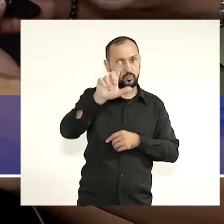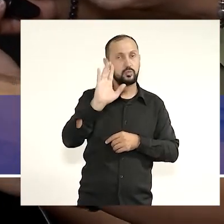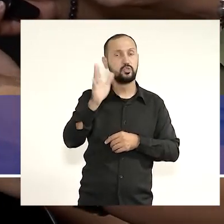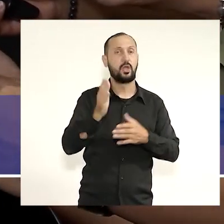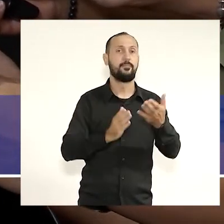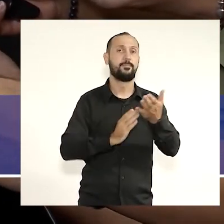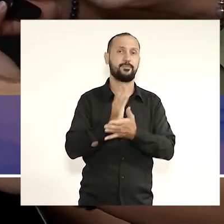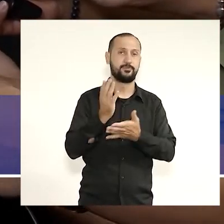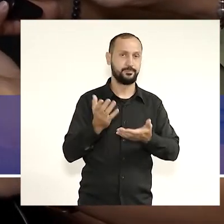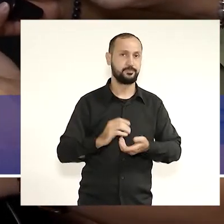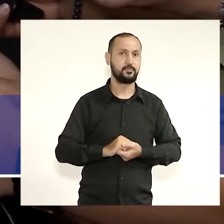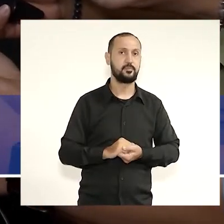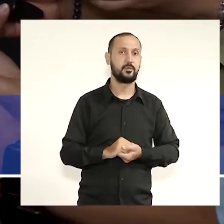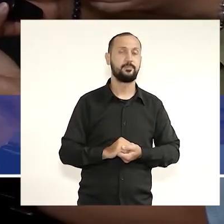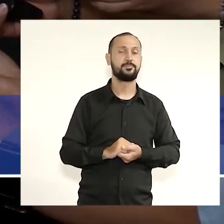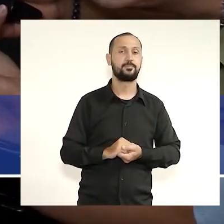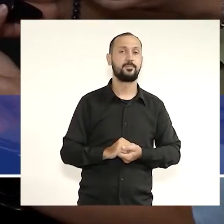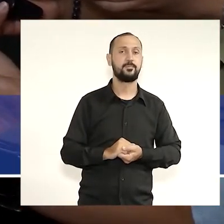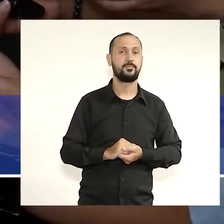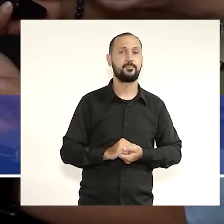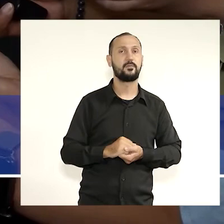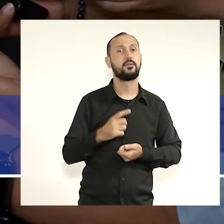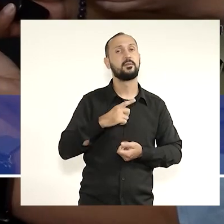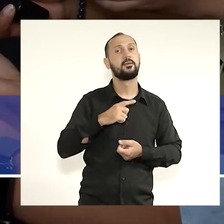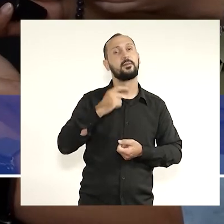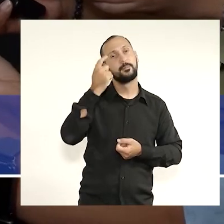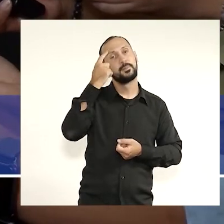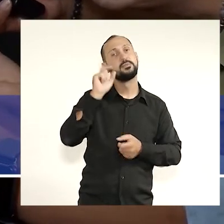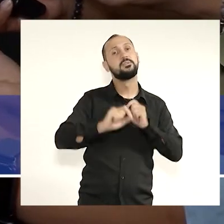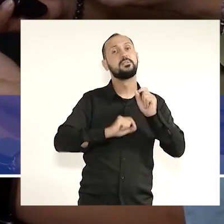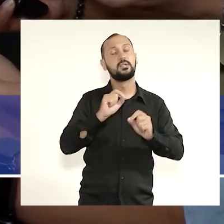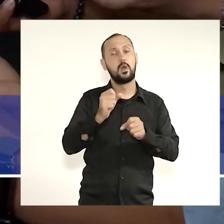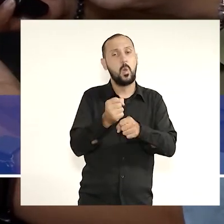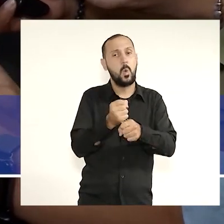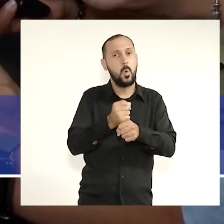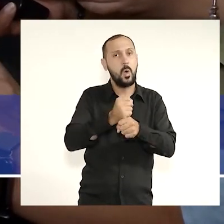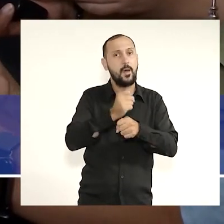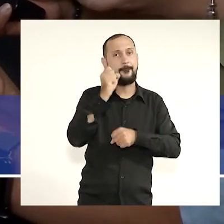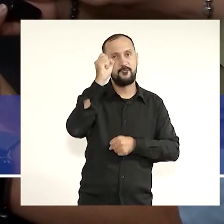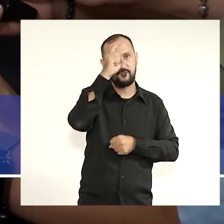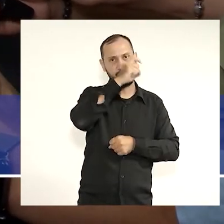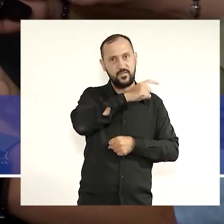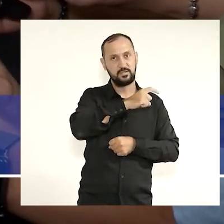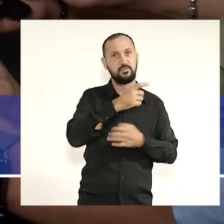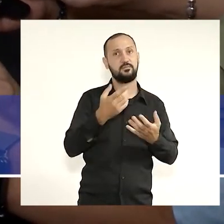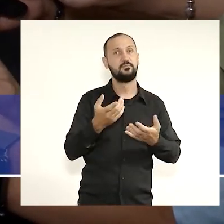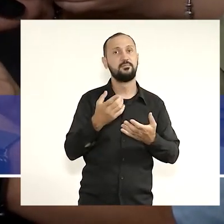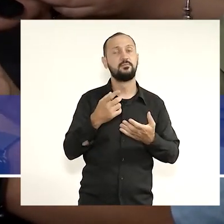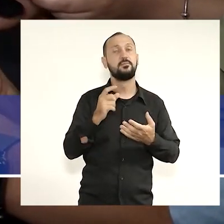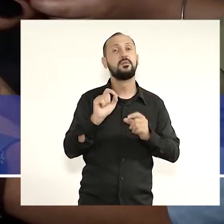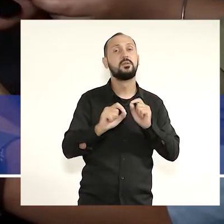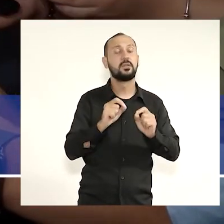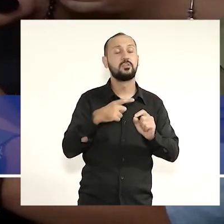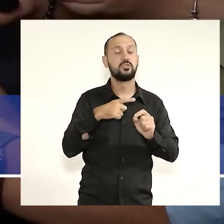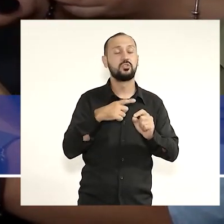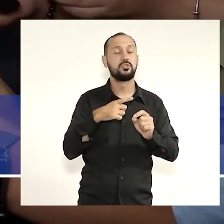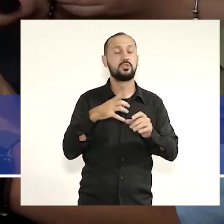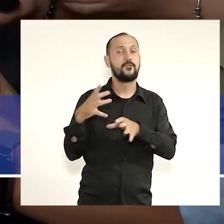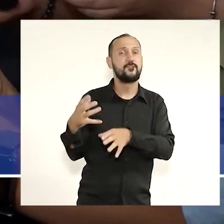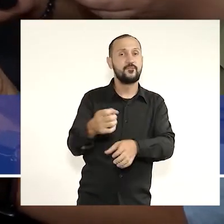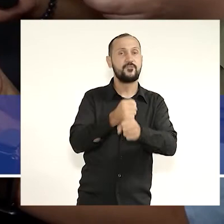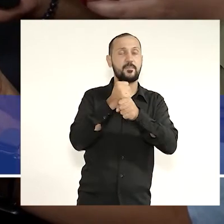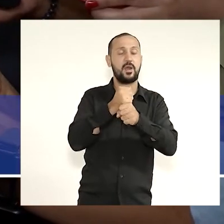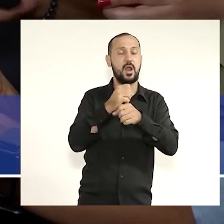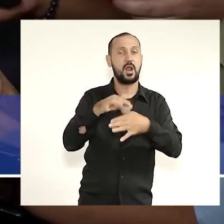Mato Grosso do Sul já está aprovado. Mas nós temos também que pensar que é um ano muito difícil do ponto de vista da gente